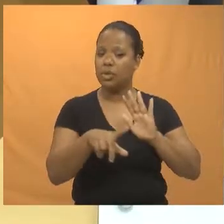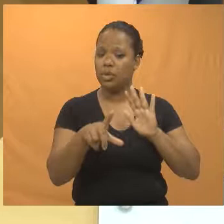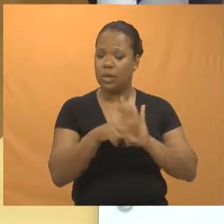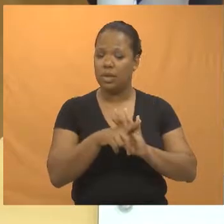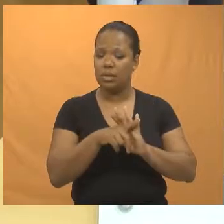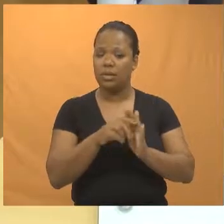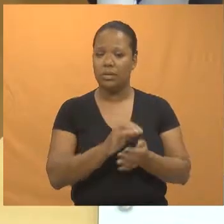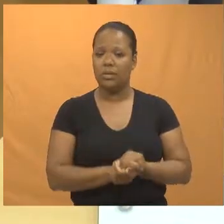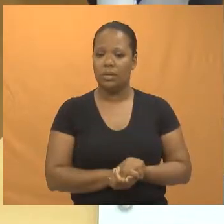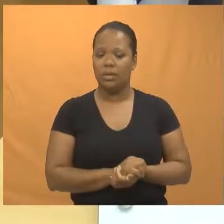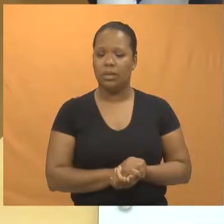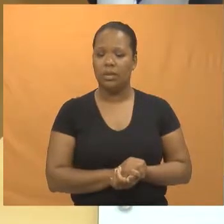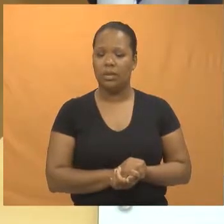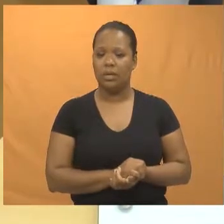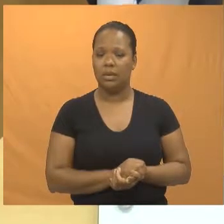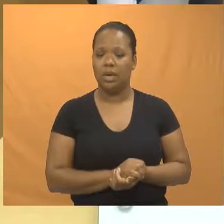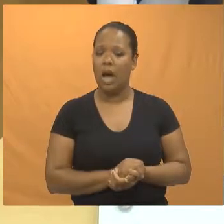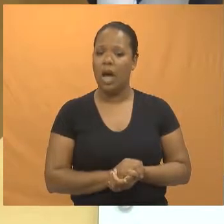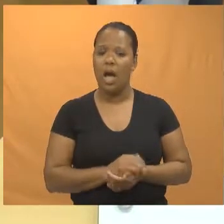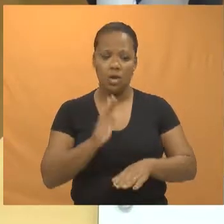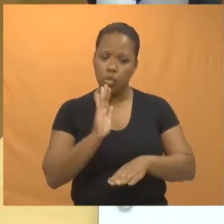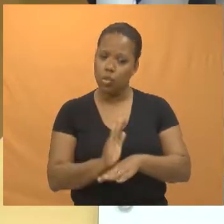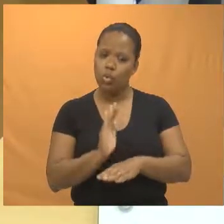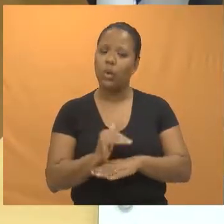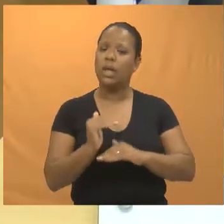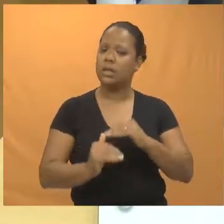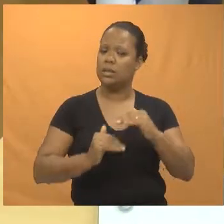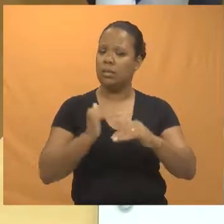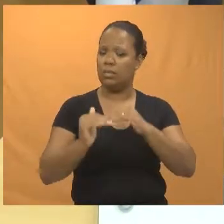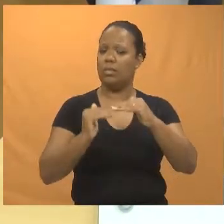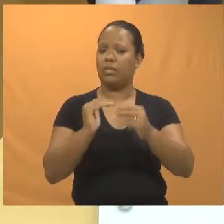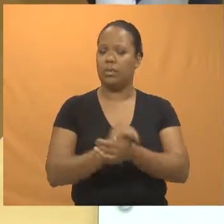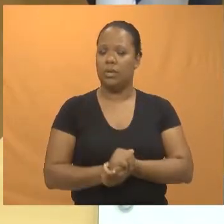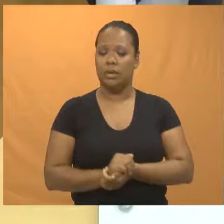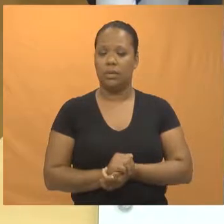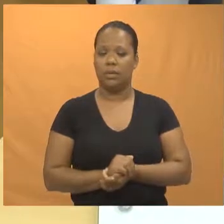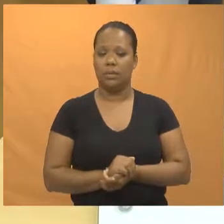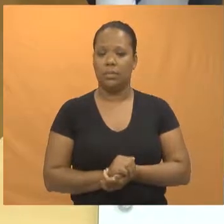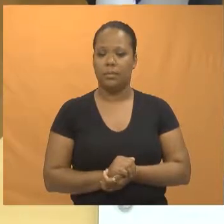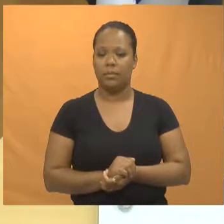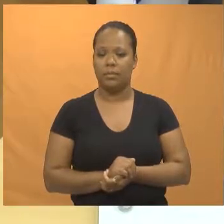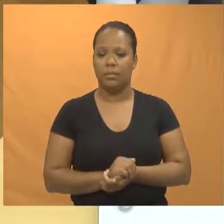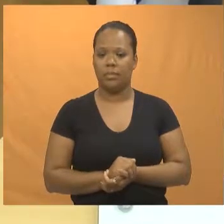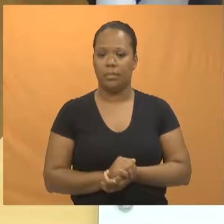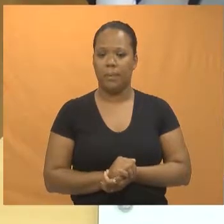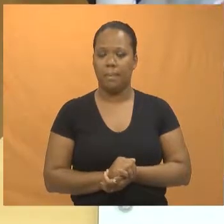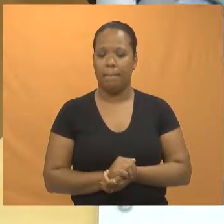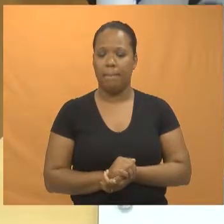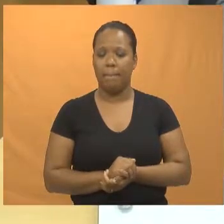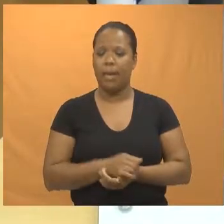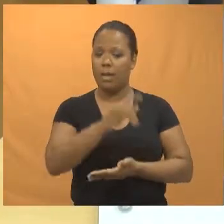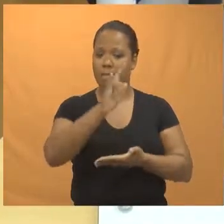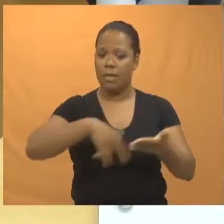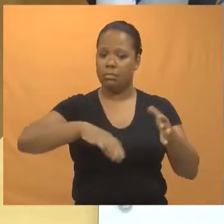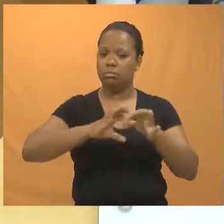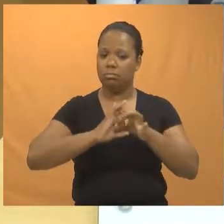intimamente ligado ao desenvolvimento da cidade. Porque na medida em que a gente, qualquer que seja a licença